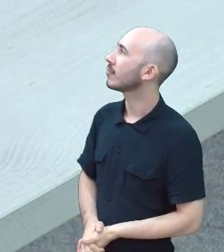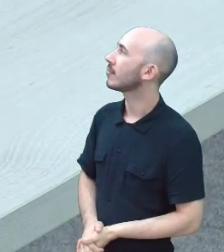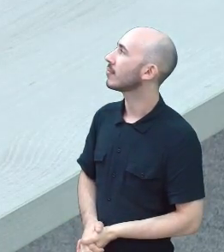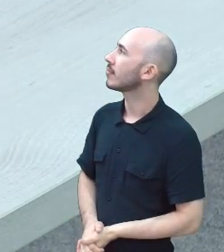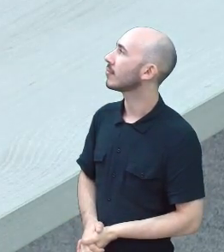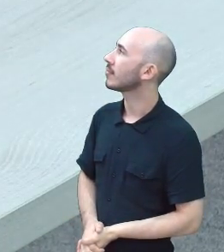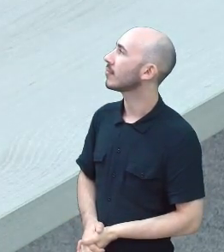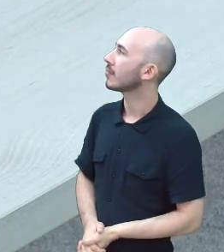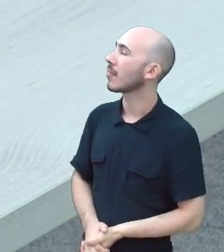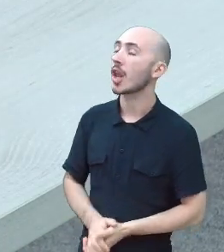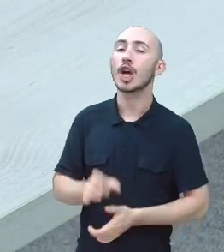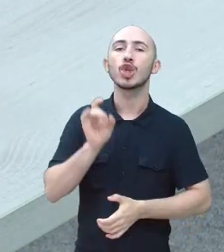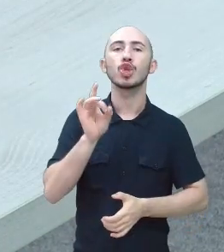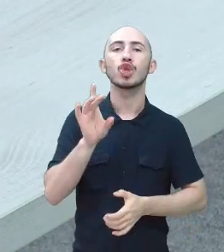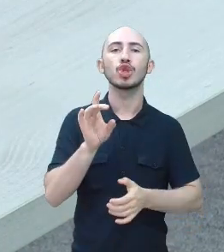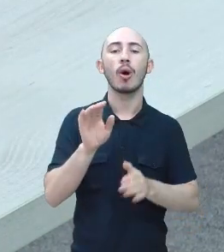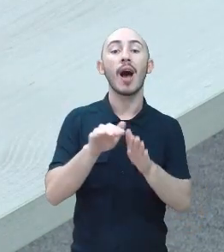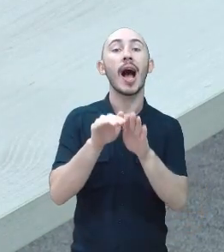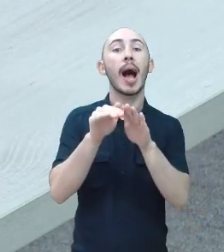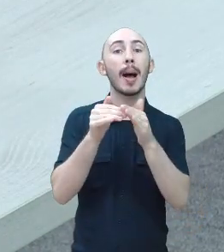Só a parte aberta.